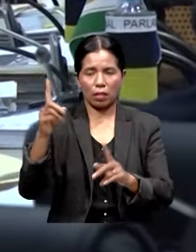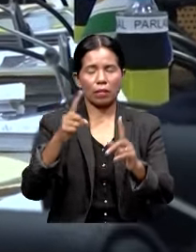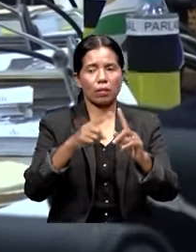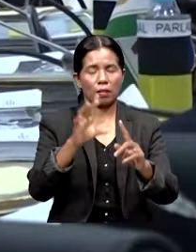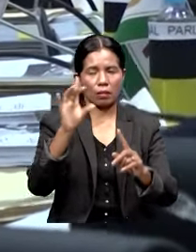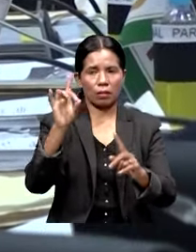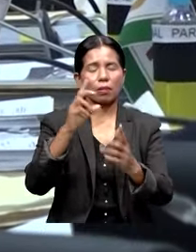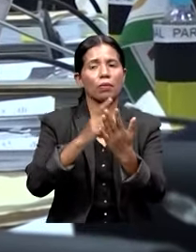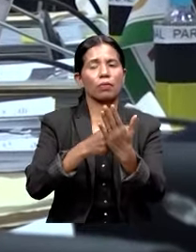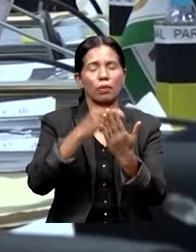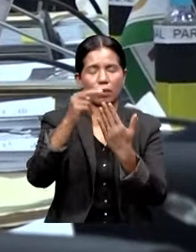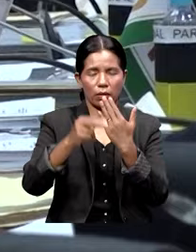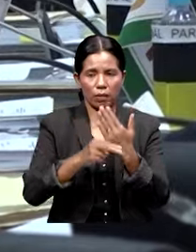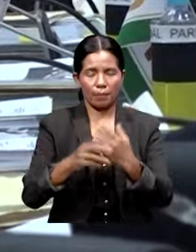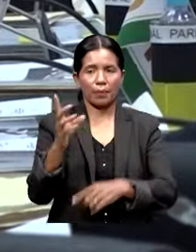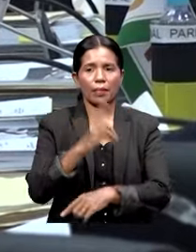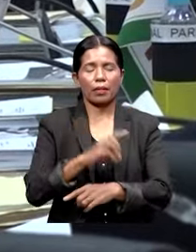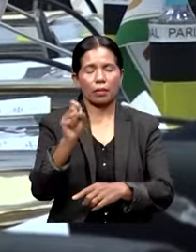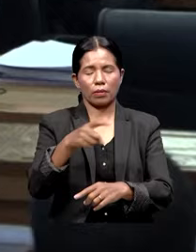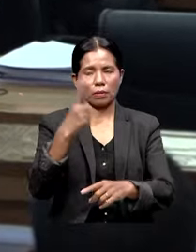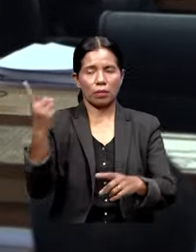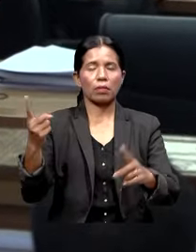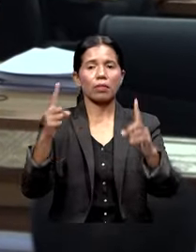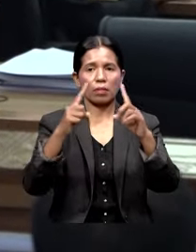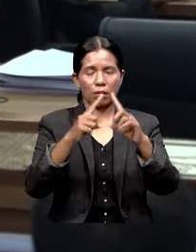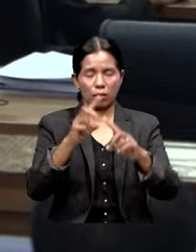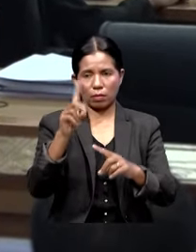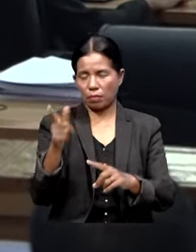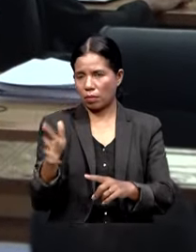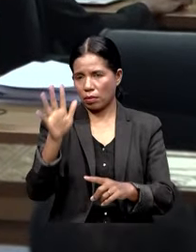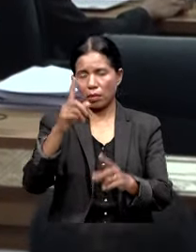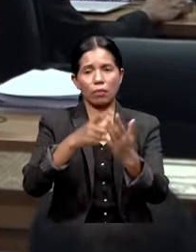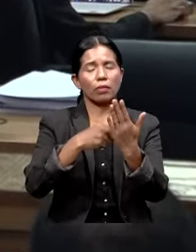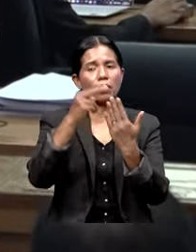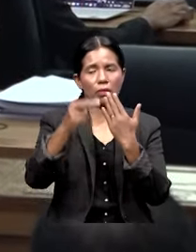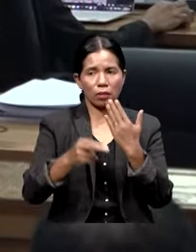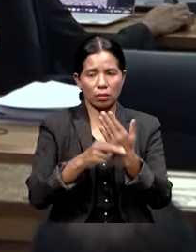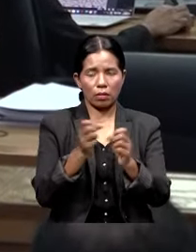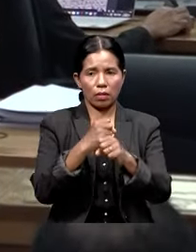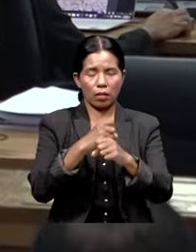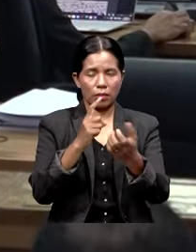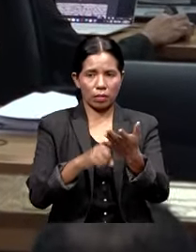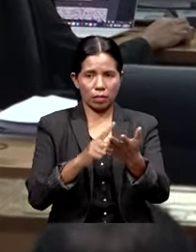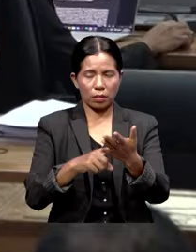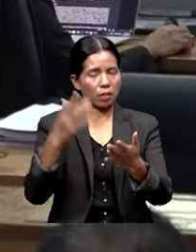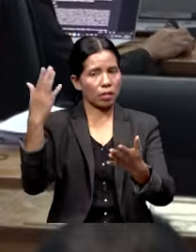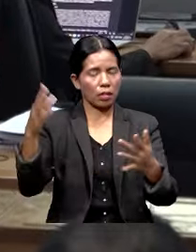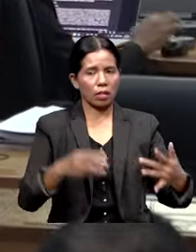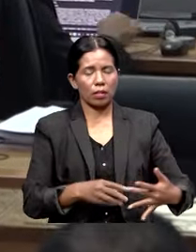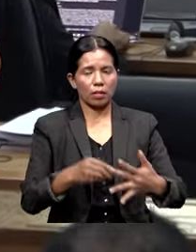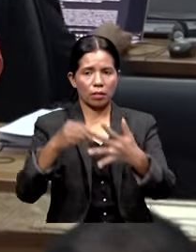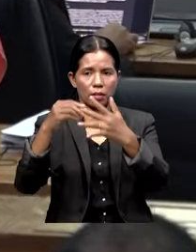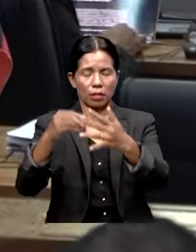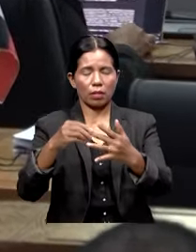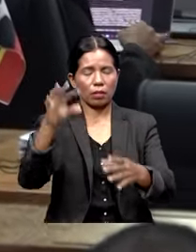fula novembro ne. Dune e a loron se reunida to loron Ronul Luiz Lima fula novembro ne, se a discussão e a fase especialidade